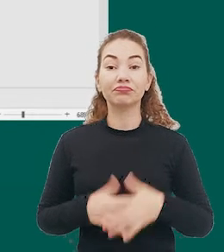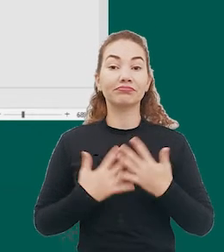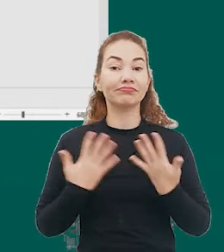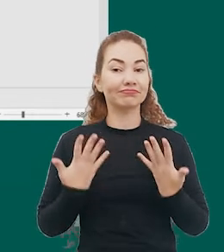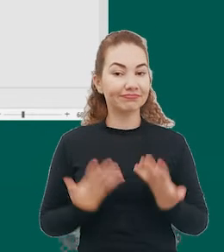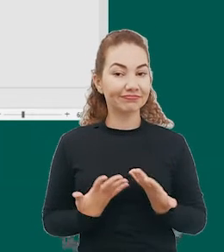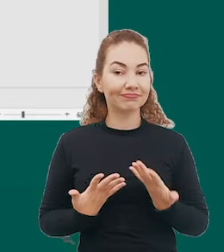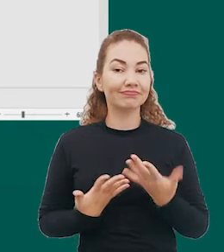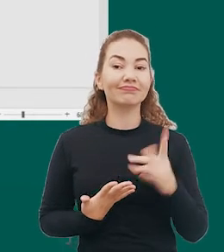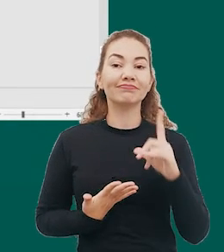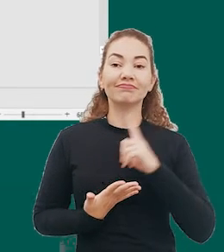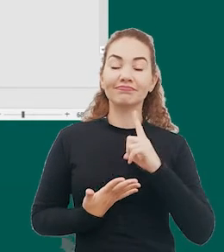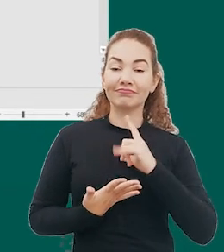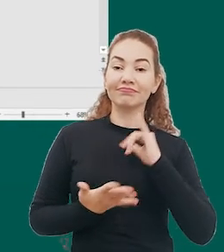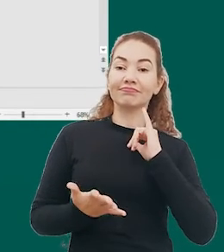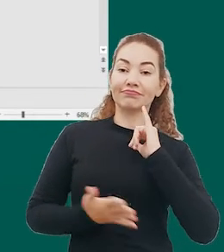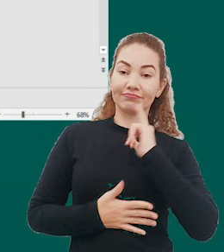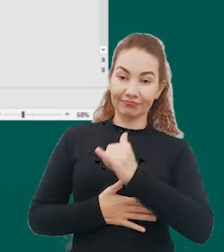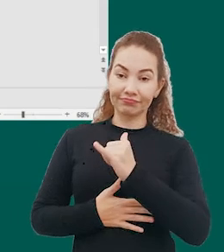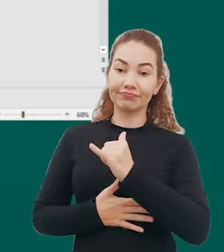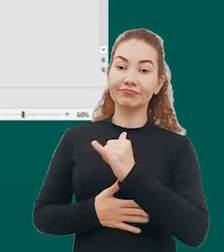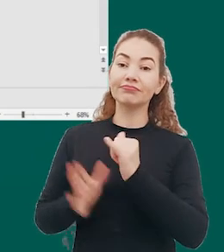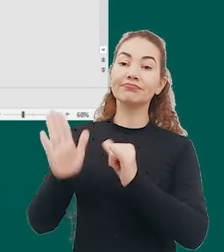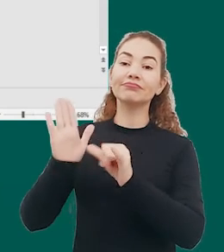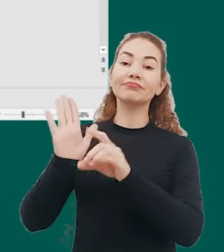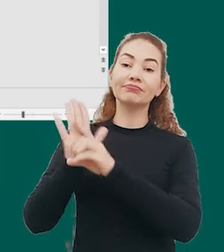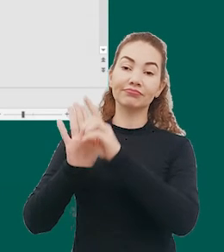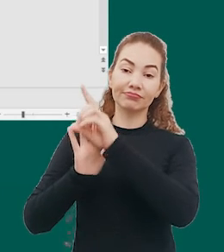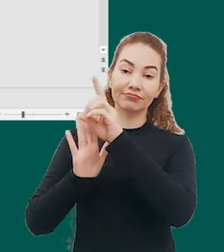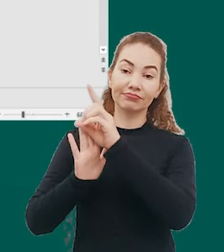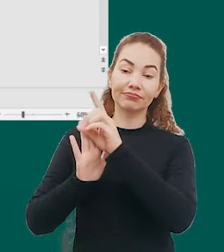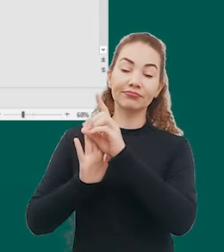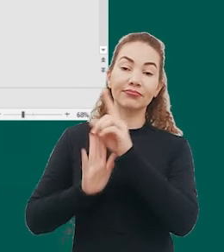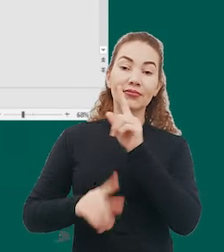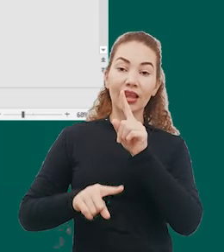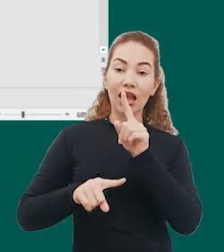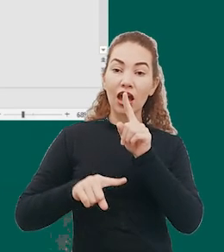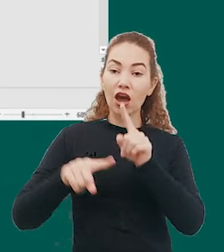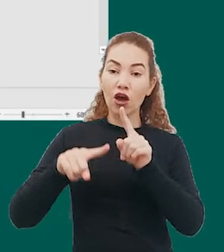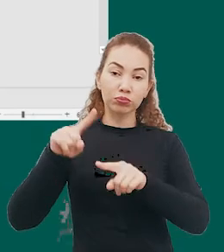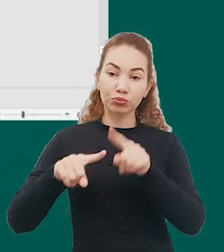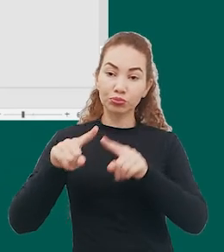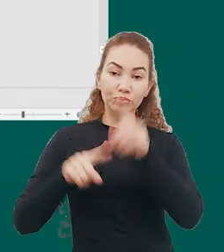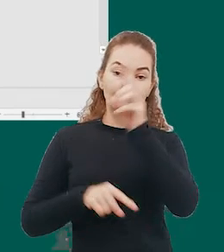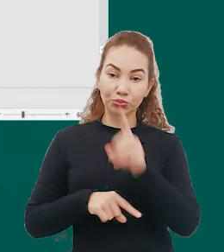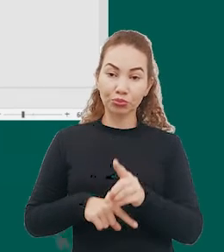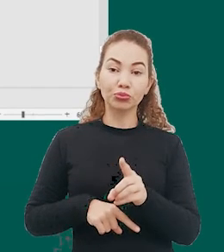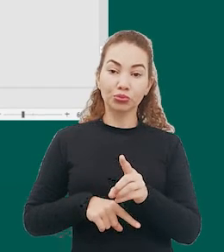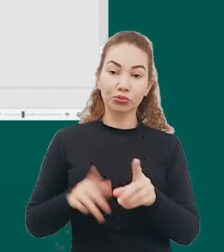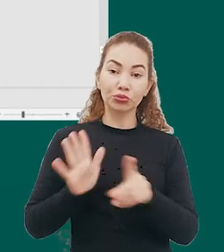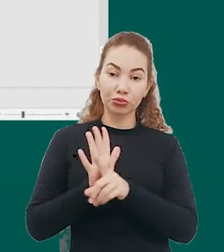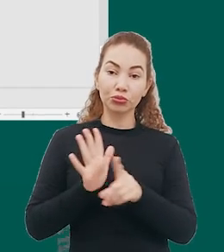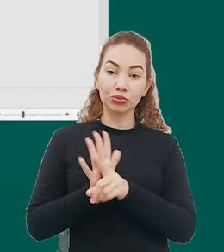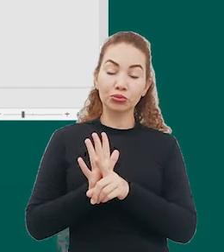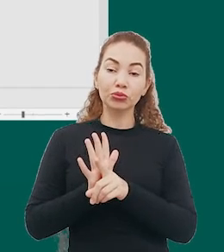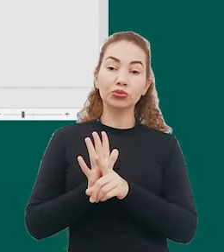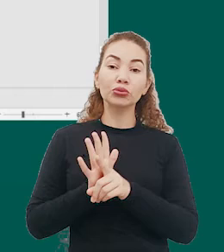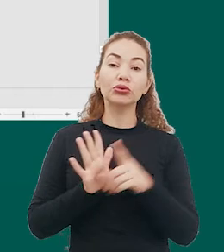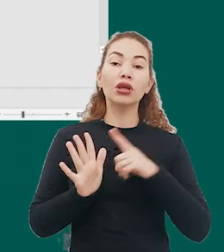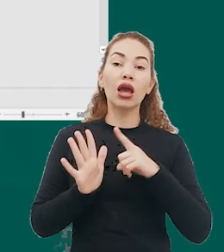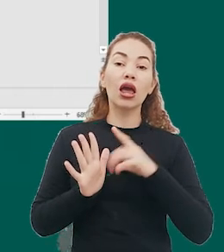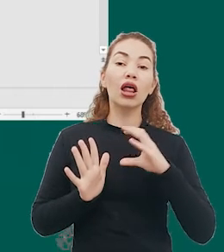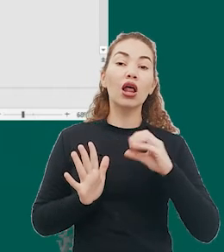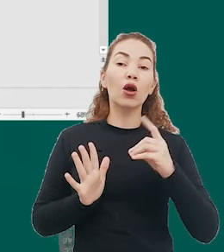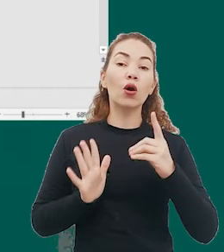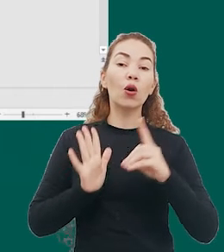Então, nós iremos informar lá na nossa ficha bens e direitos e vamos trazer os seguintes